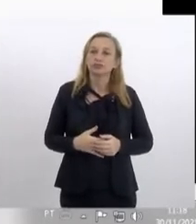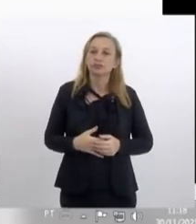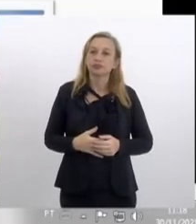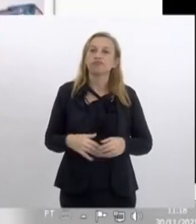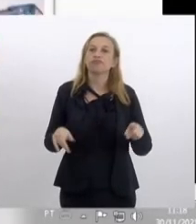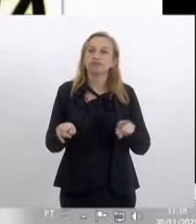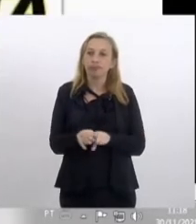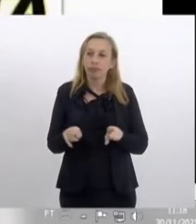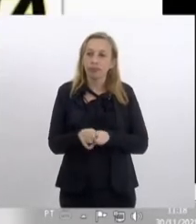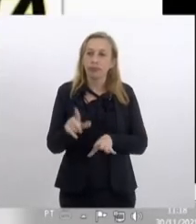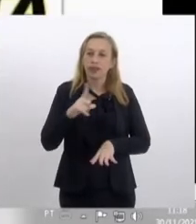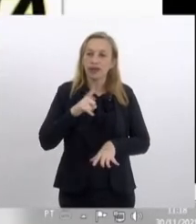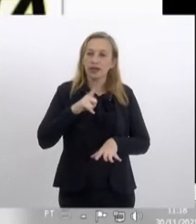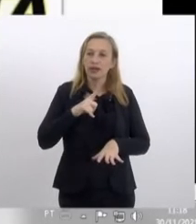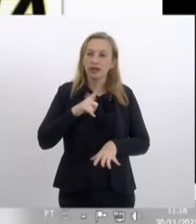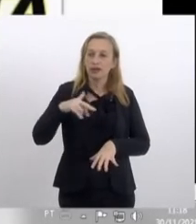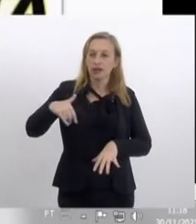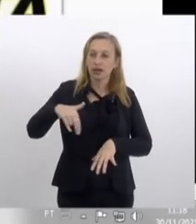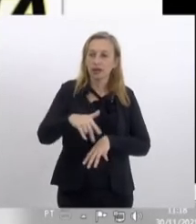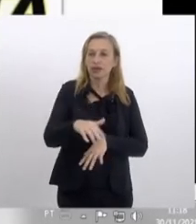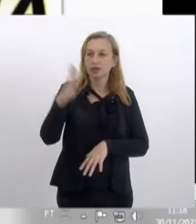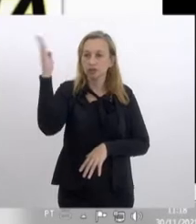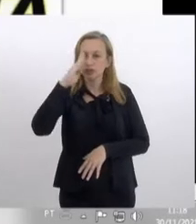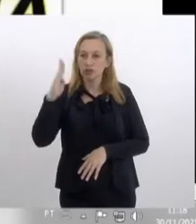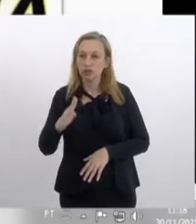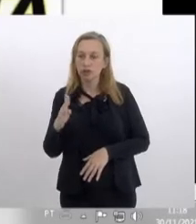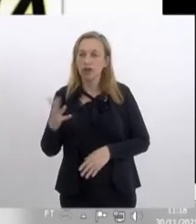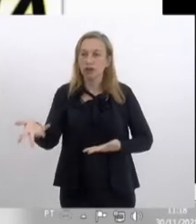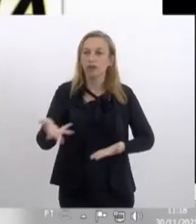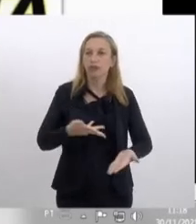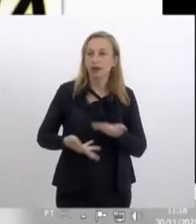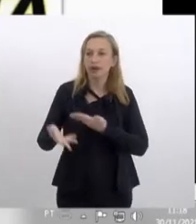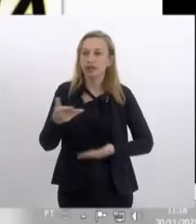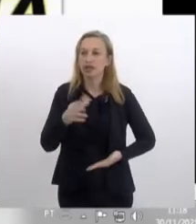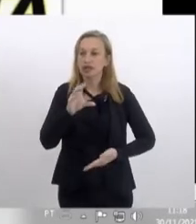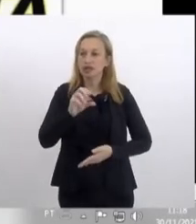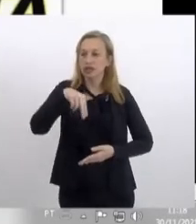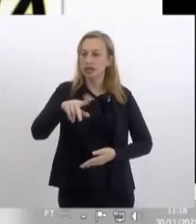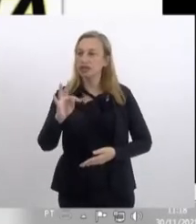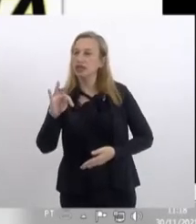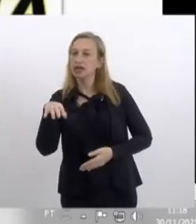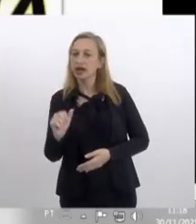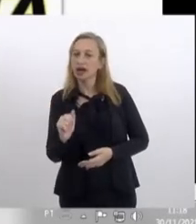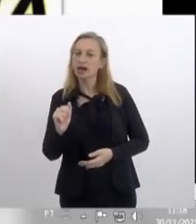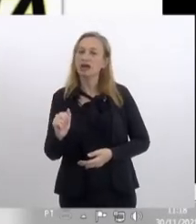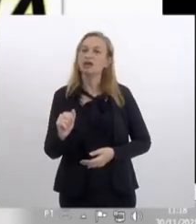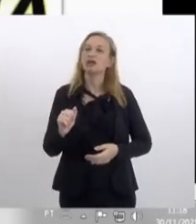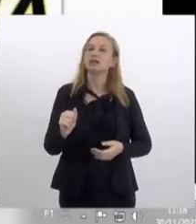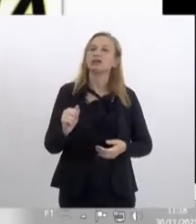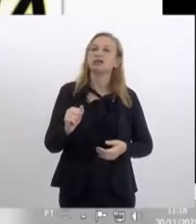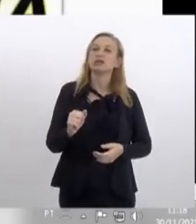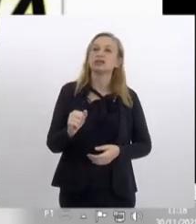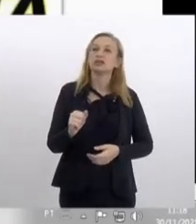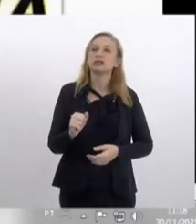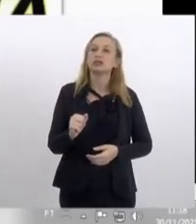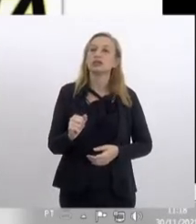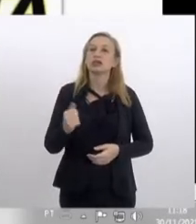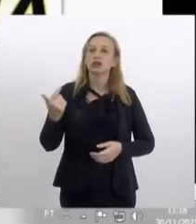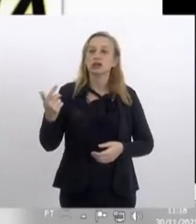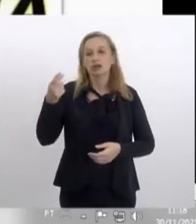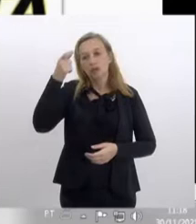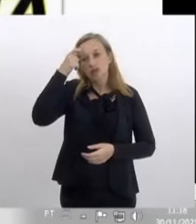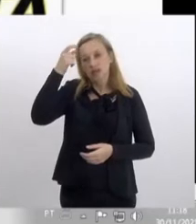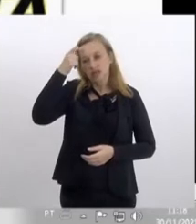Temos também, caminhando pelo Brasil, a gente fez uma parceria com a Confederação Nacional dos Transportadores Autônomos, para conscientizar